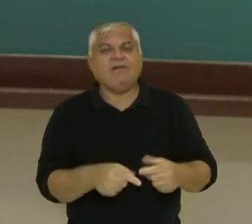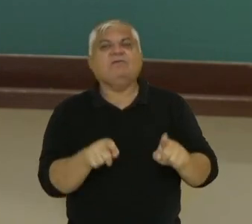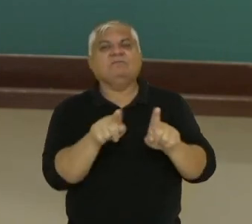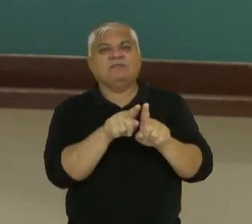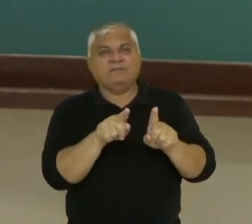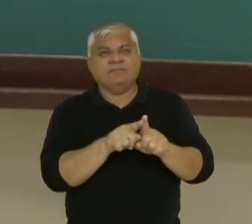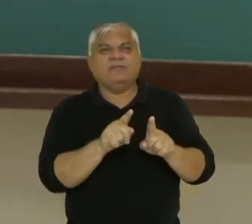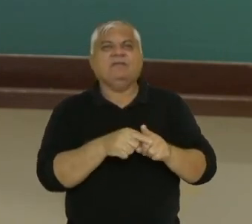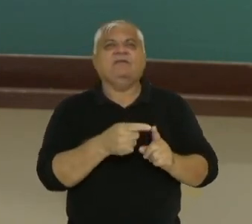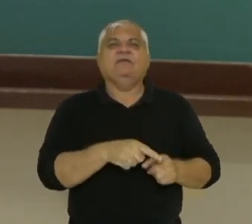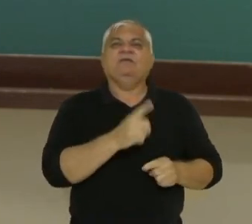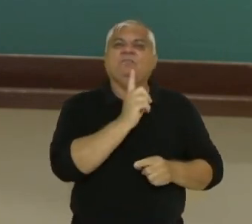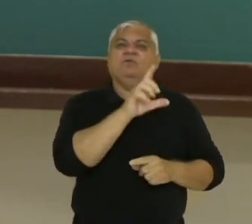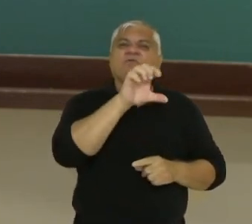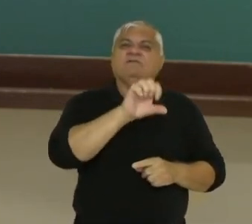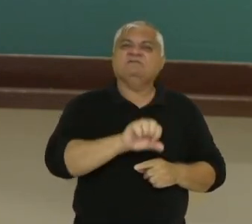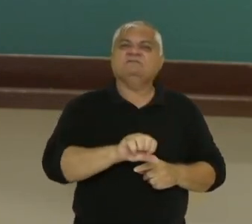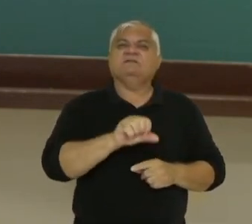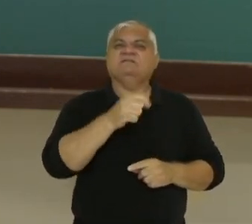da taxa, R$